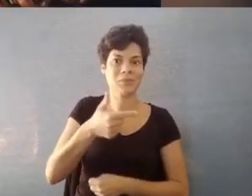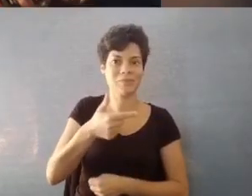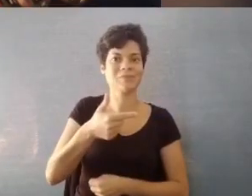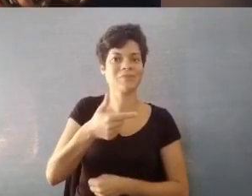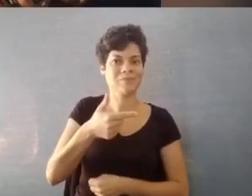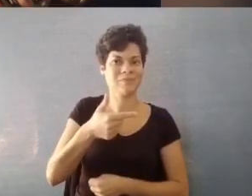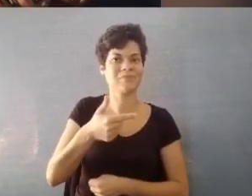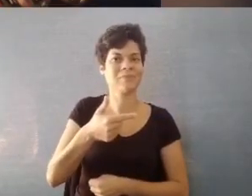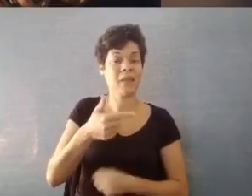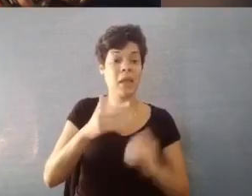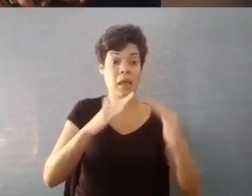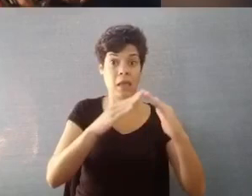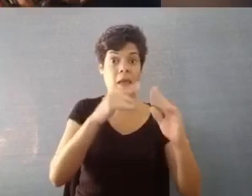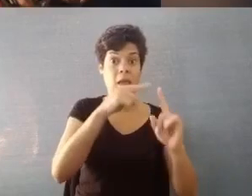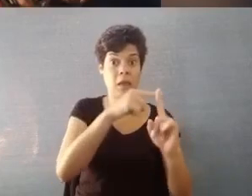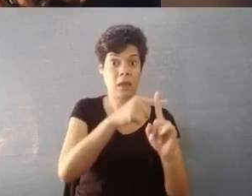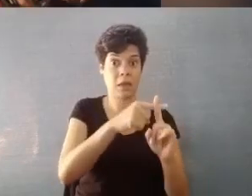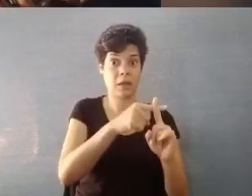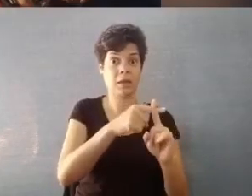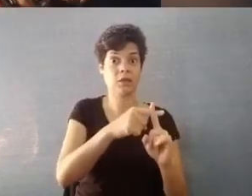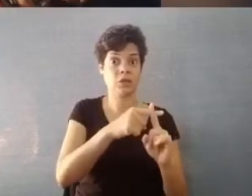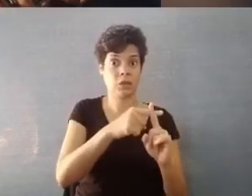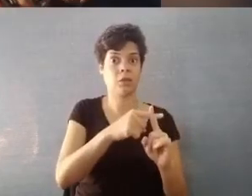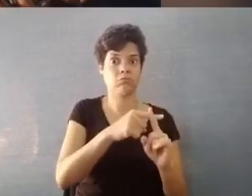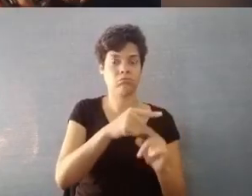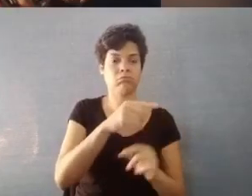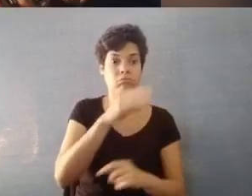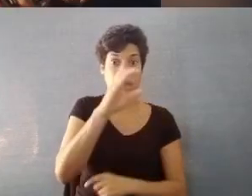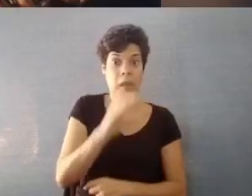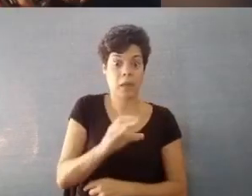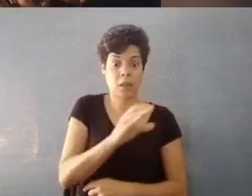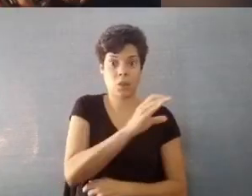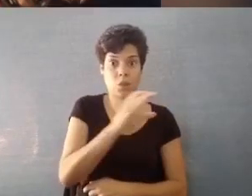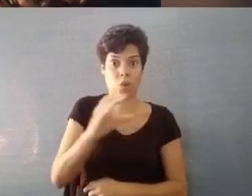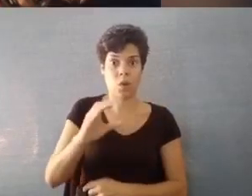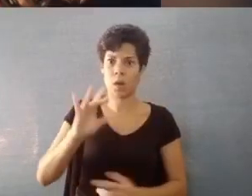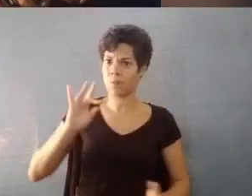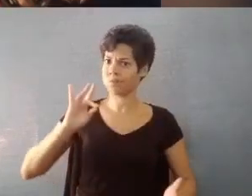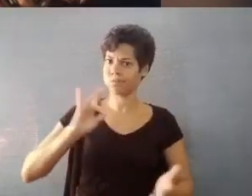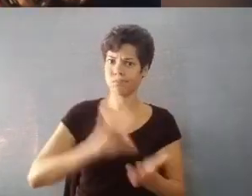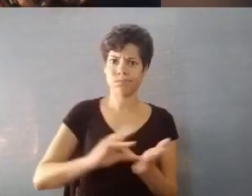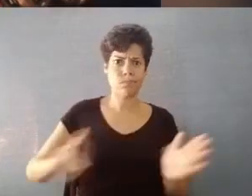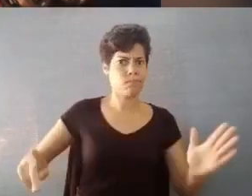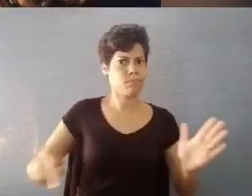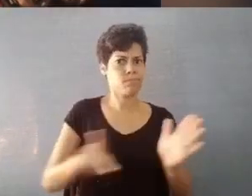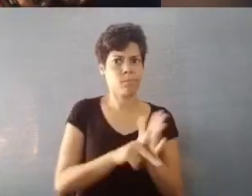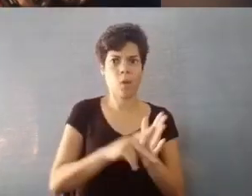Tanto é que o catolicismo era a religião oficial do Brasil.